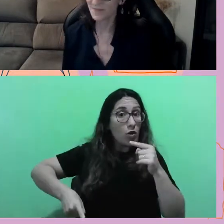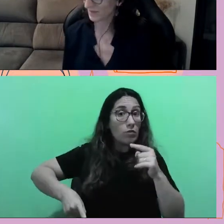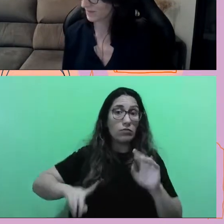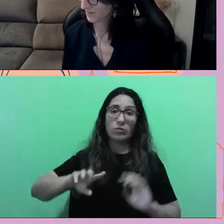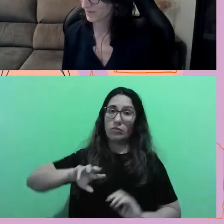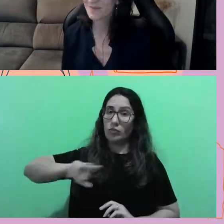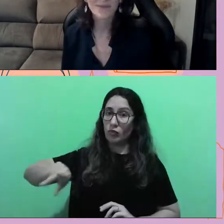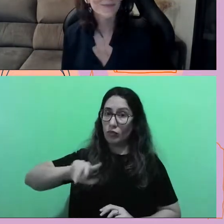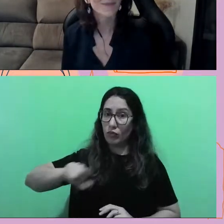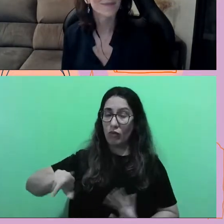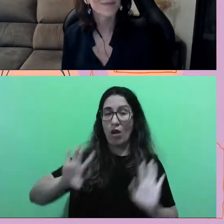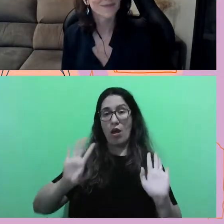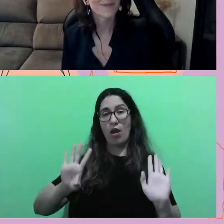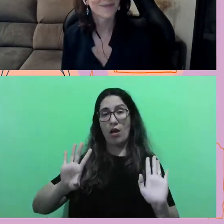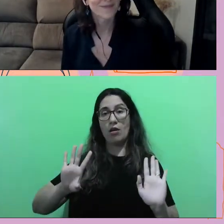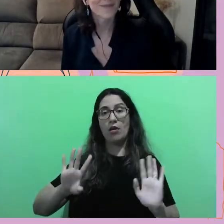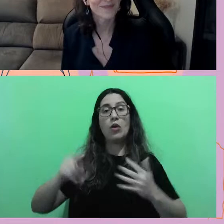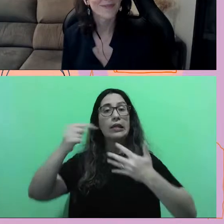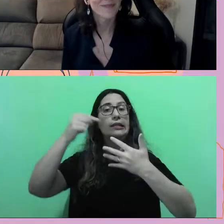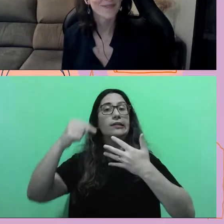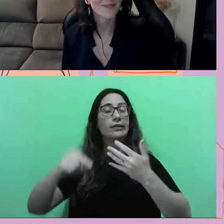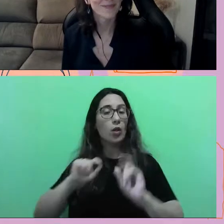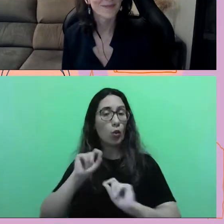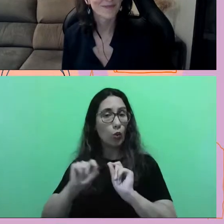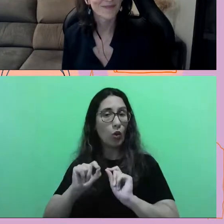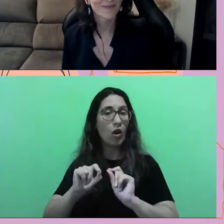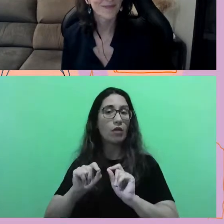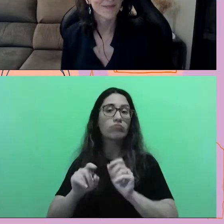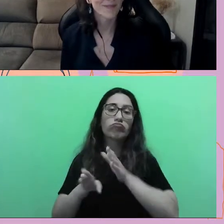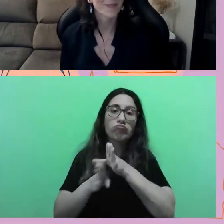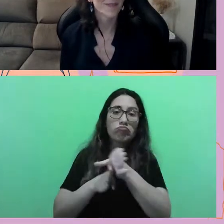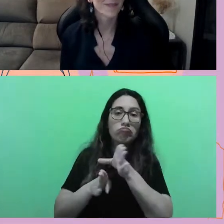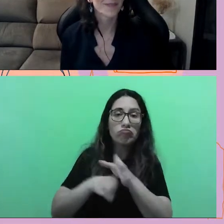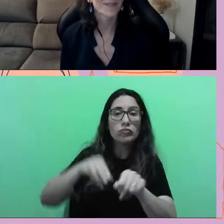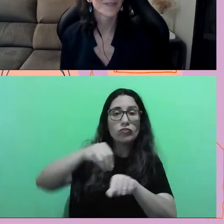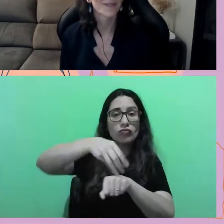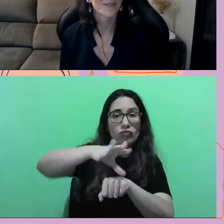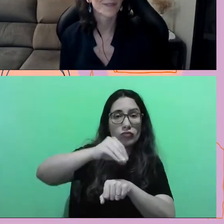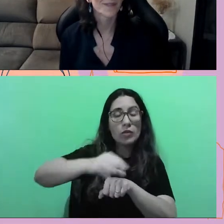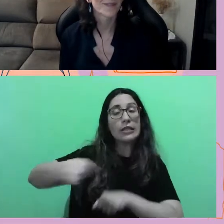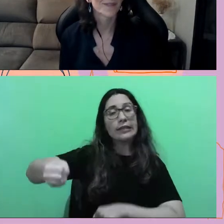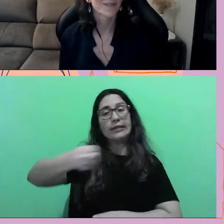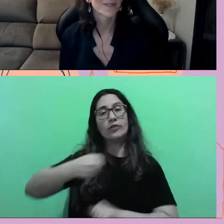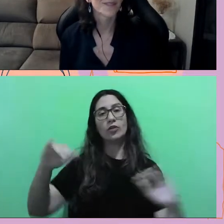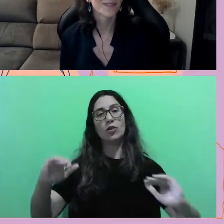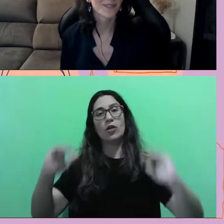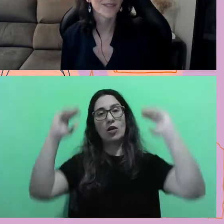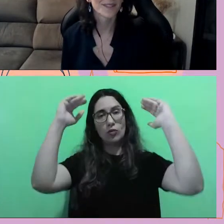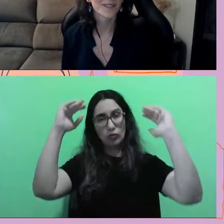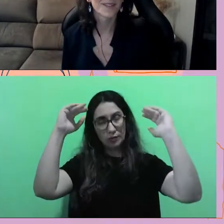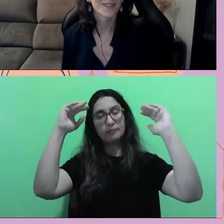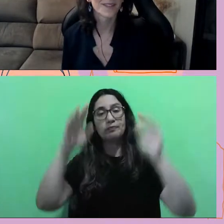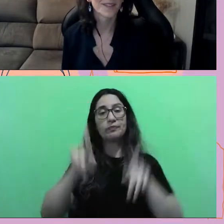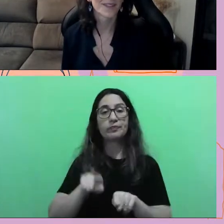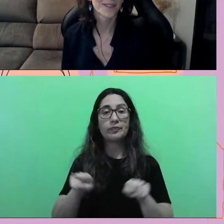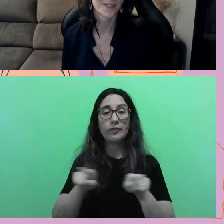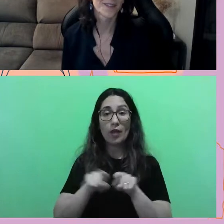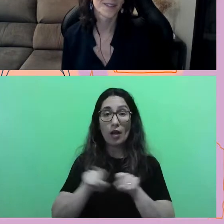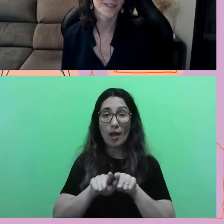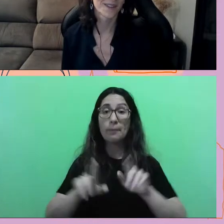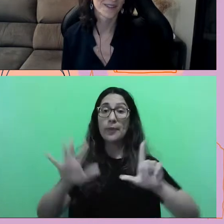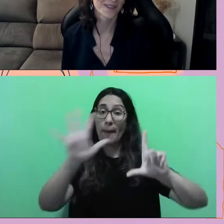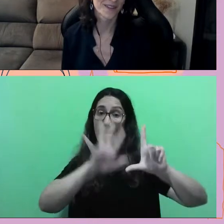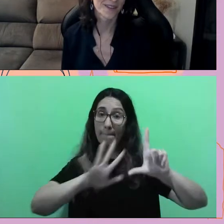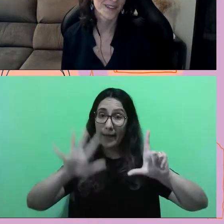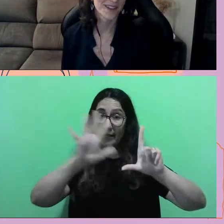Era só esse o critério. Né? E o que a gente tem no Preto Cervejeiras, a nossa